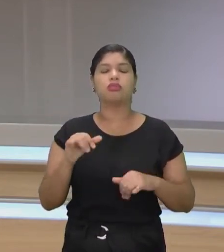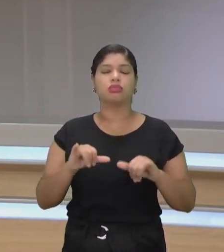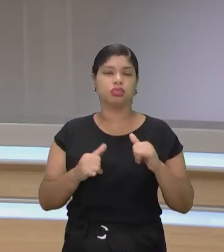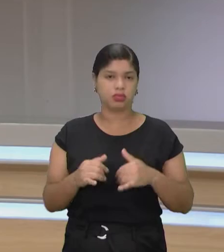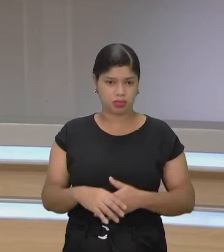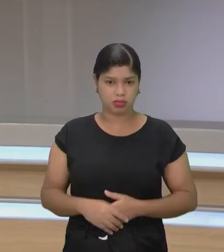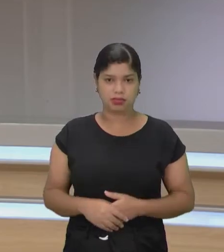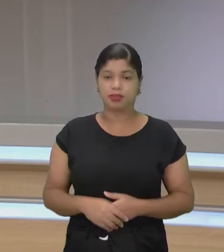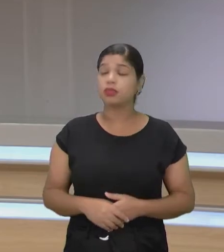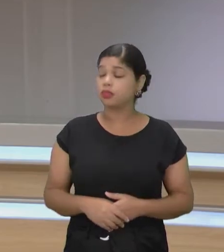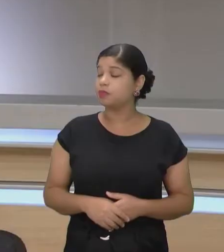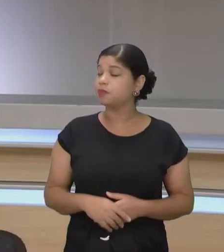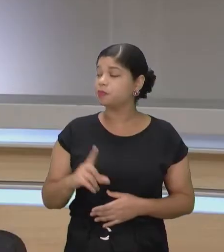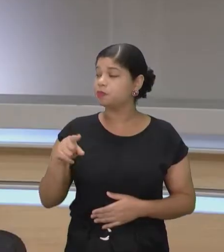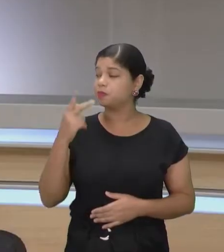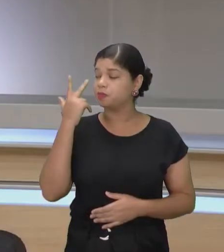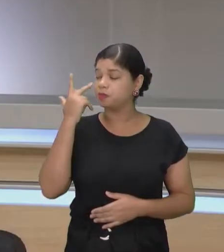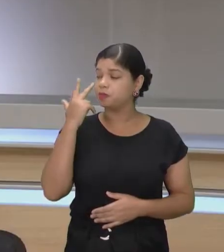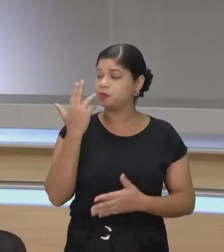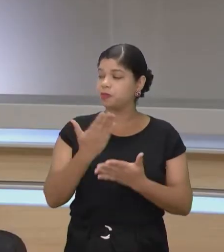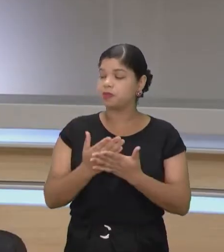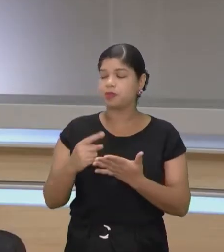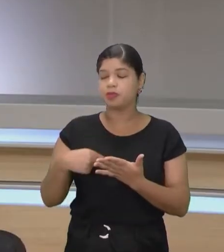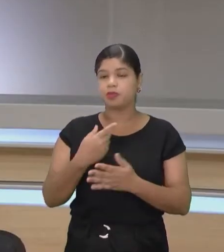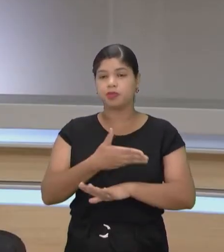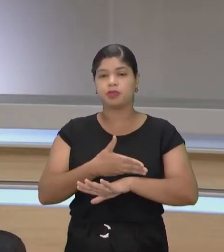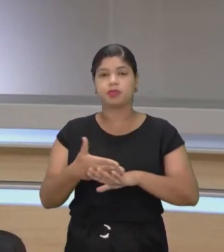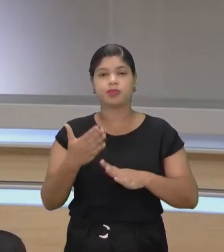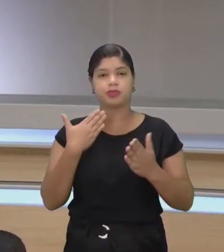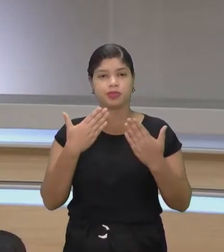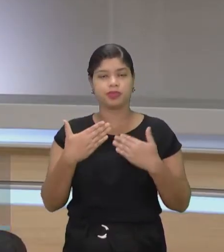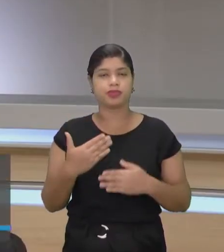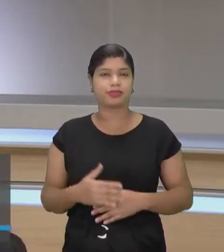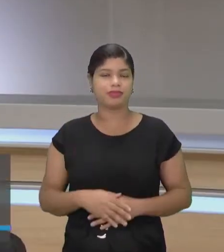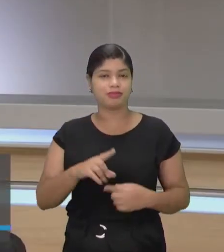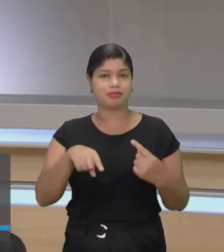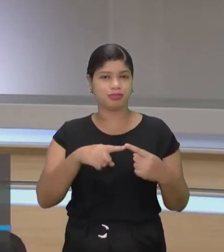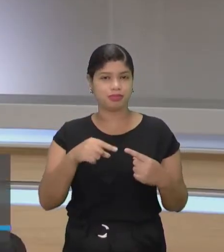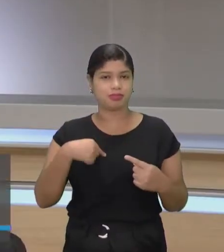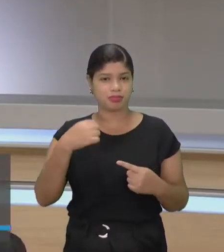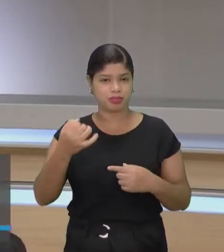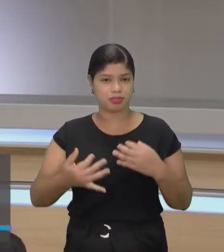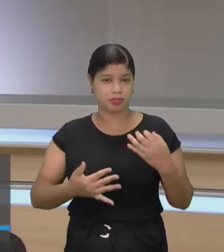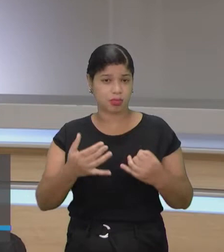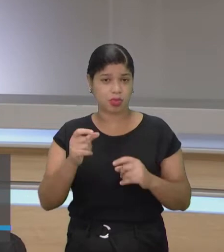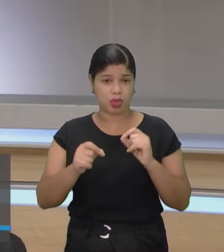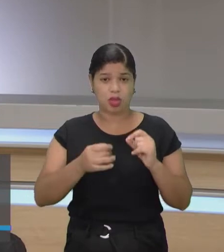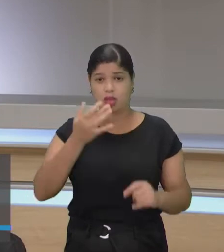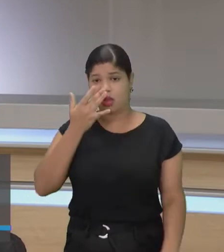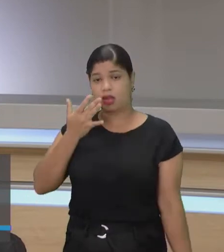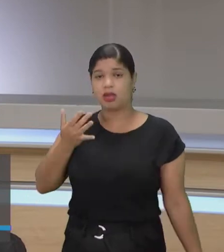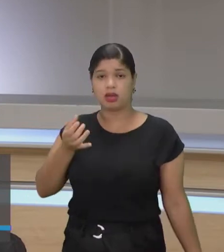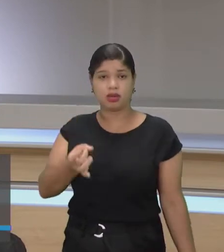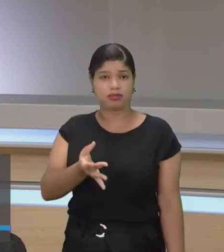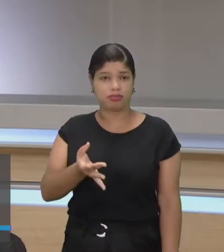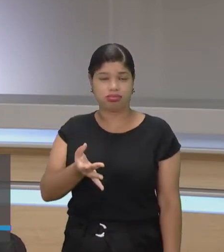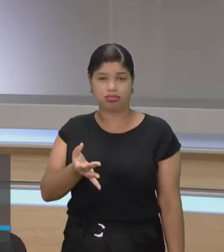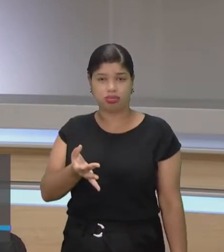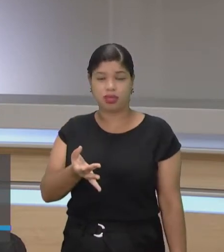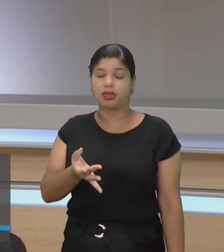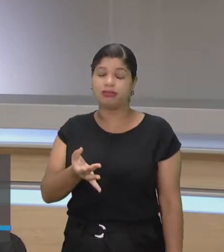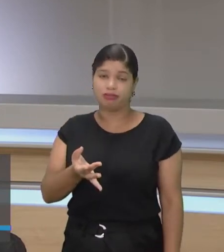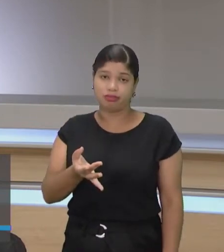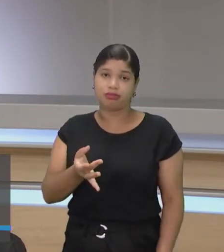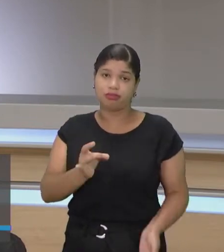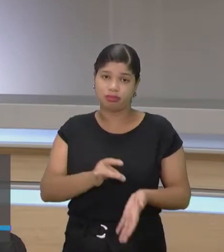nossa. E aí a ideia, como a gente falou, é que o descarte de lixo é uma realidade.